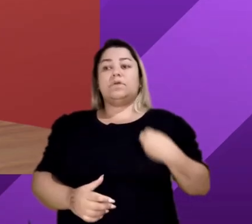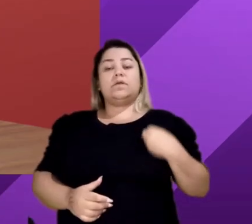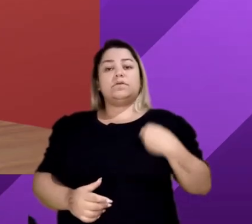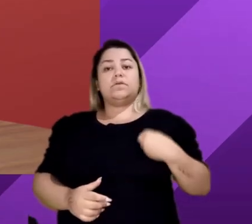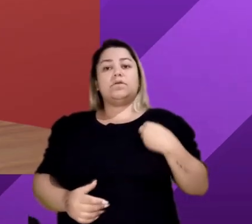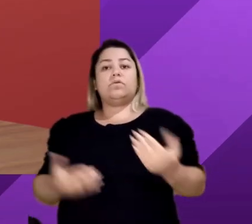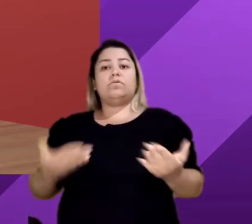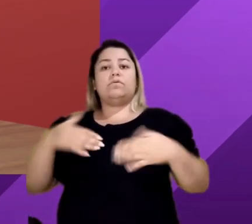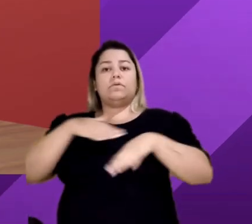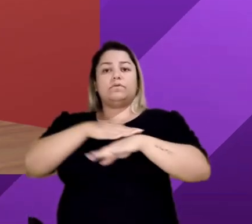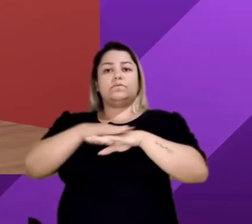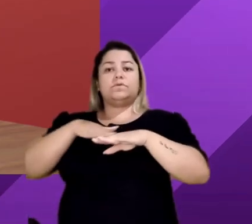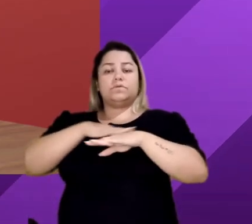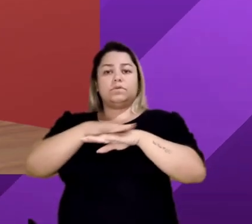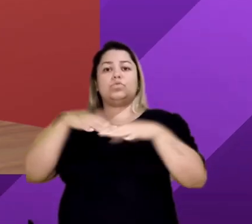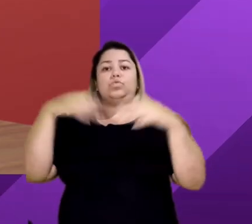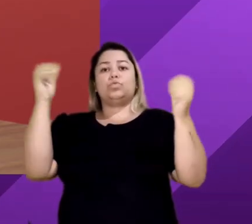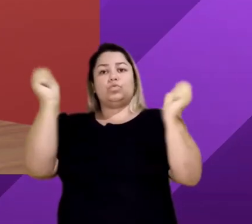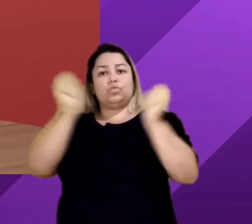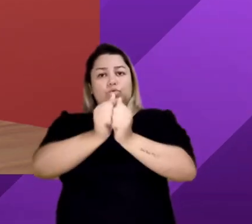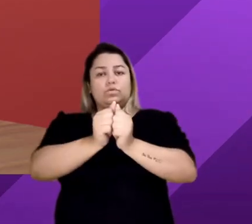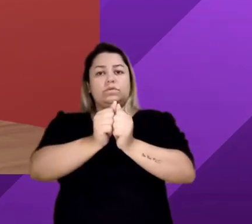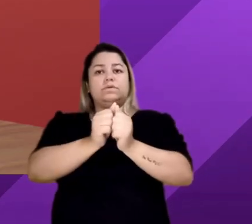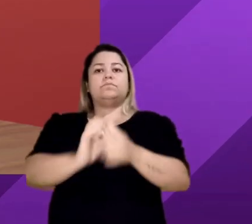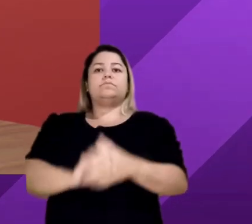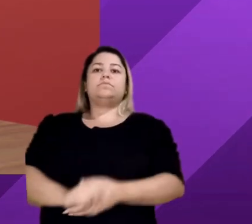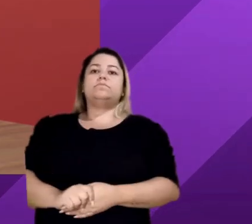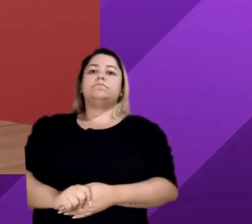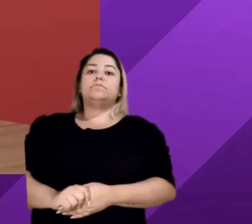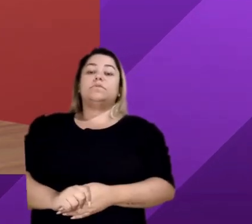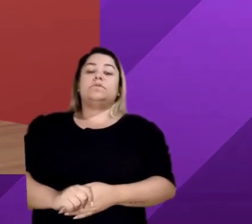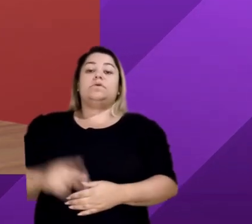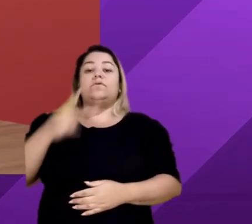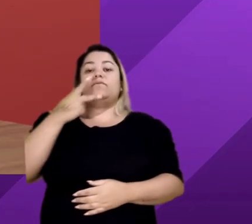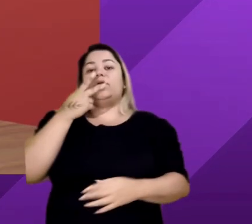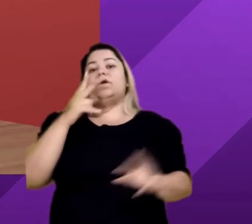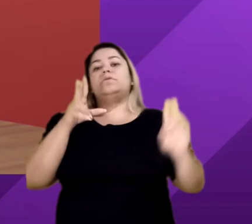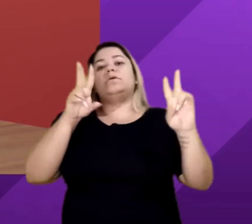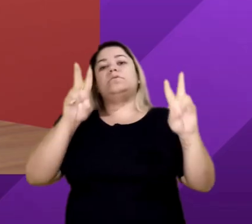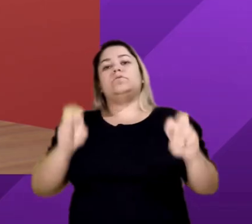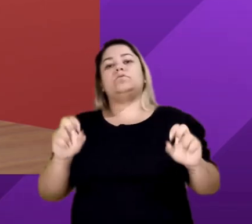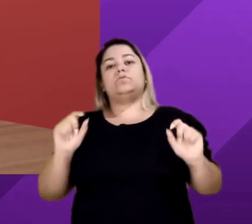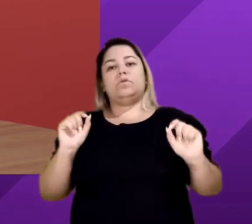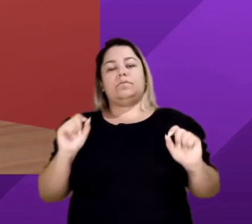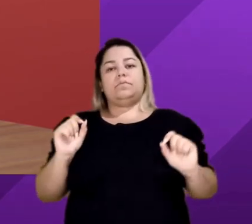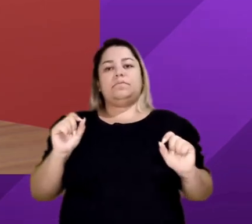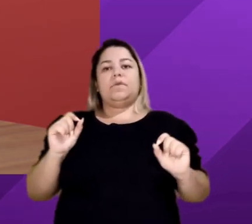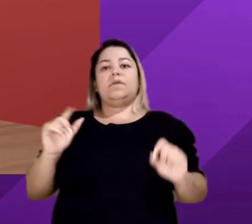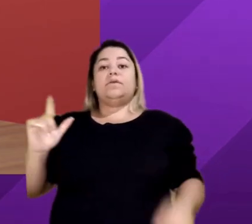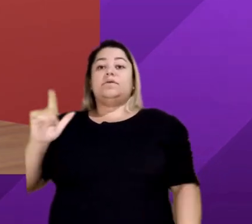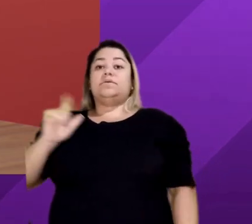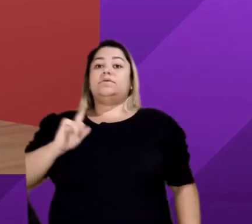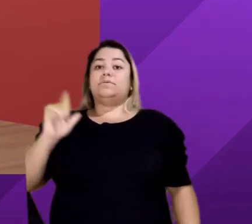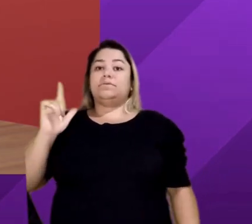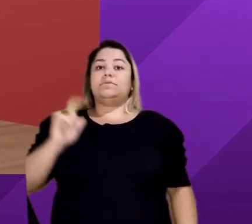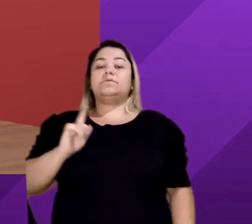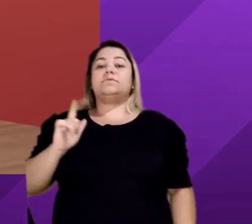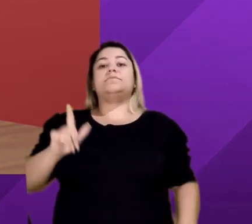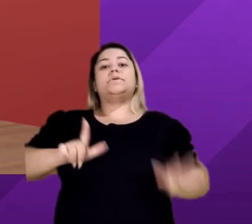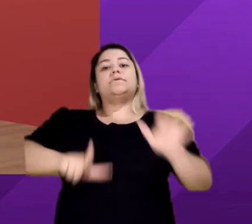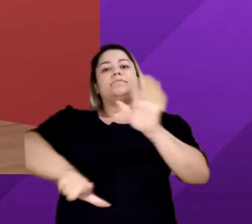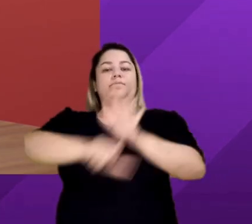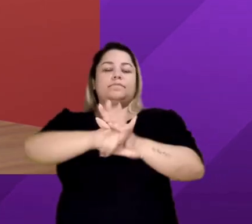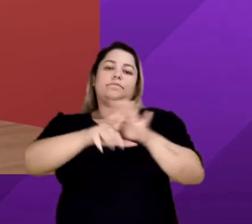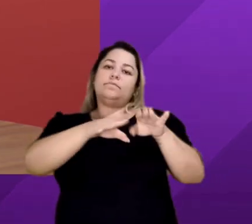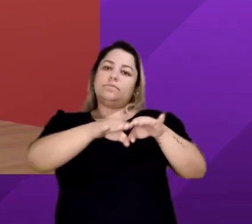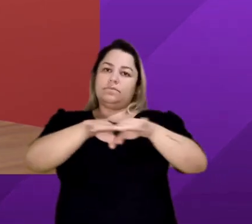conversando juntas e falando sobre, né, ter a materialidade da lei, da